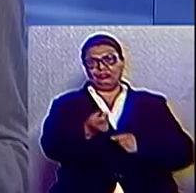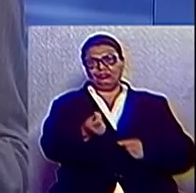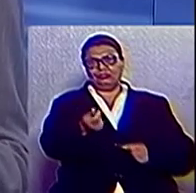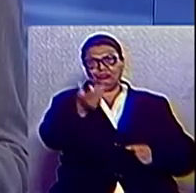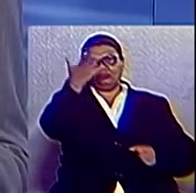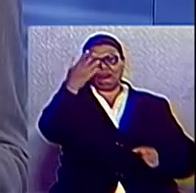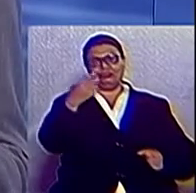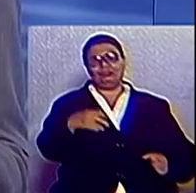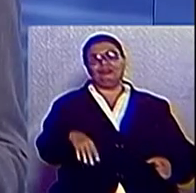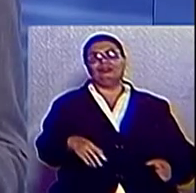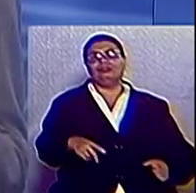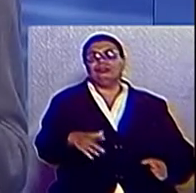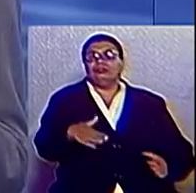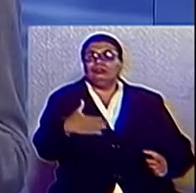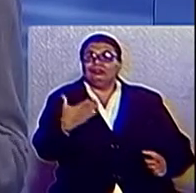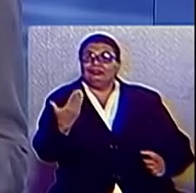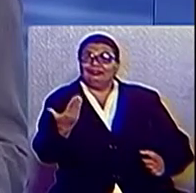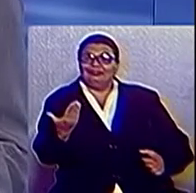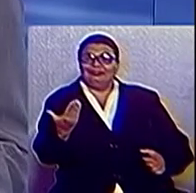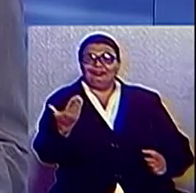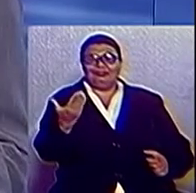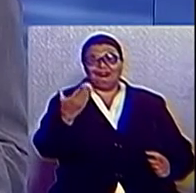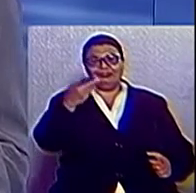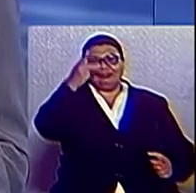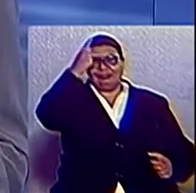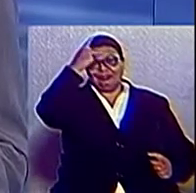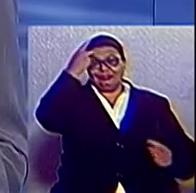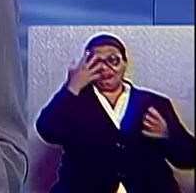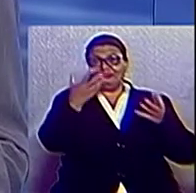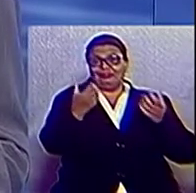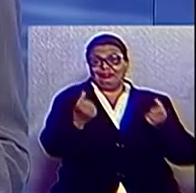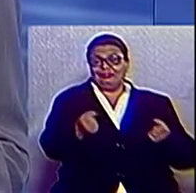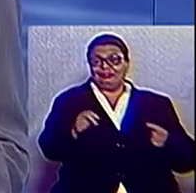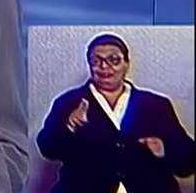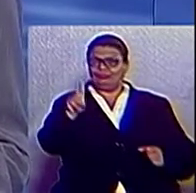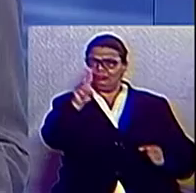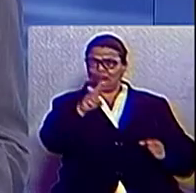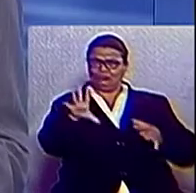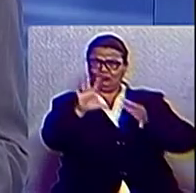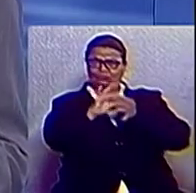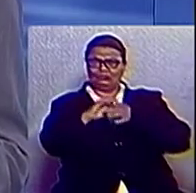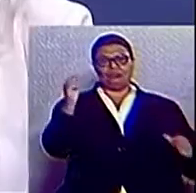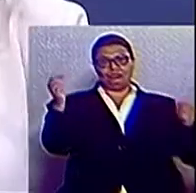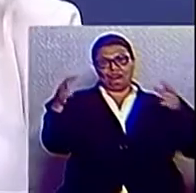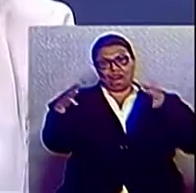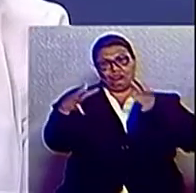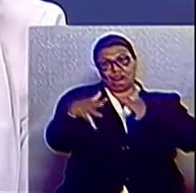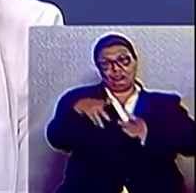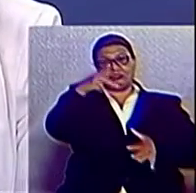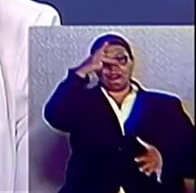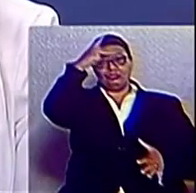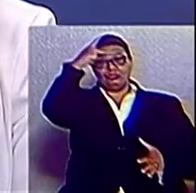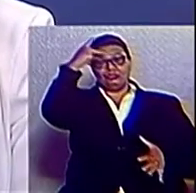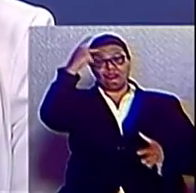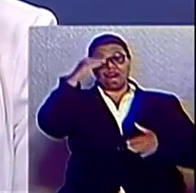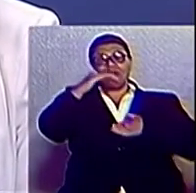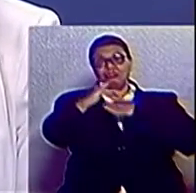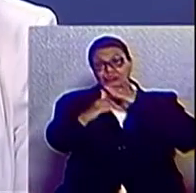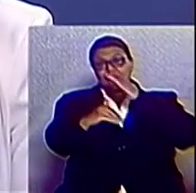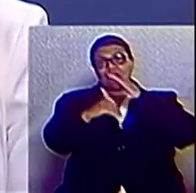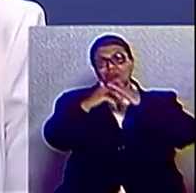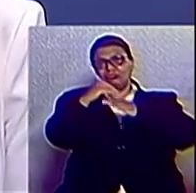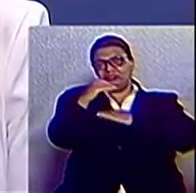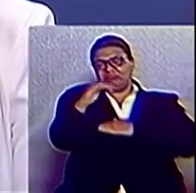E o mais incrível é que isso foi aprovado com a aprovação unânime da Câmara dos Vereadores. Desenvolver o nosso